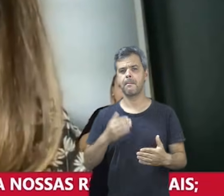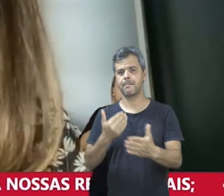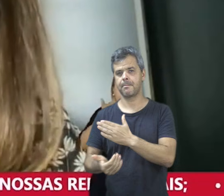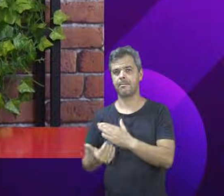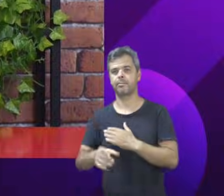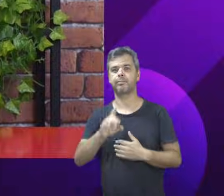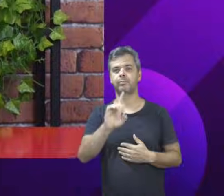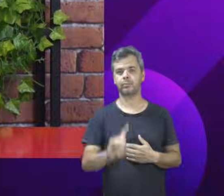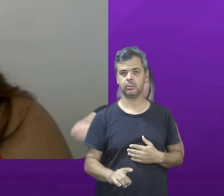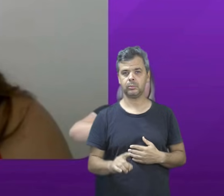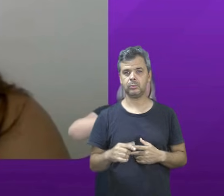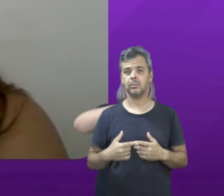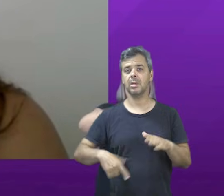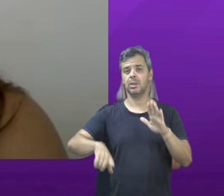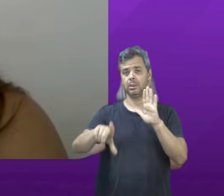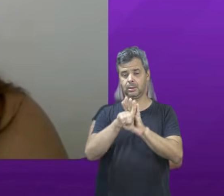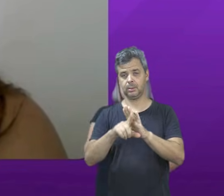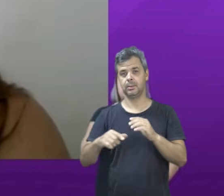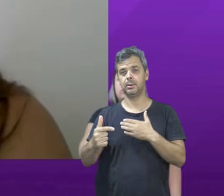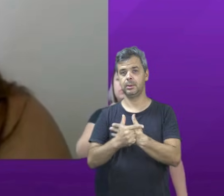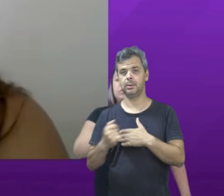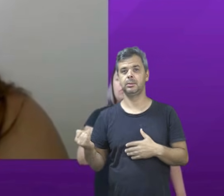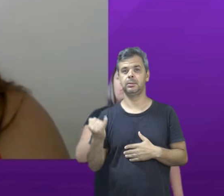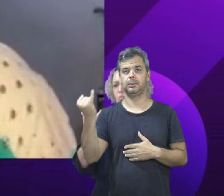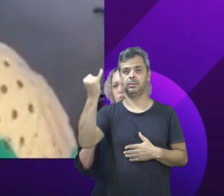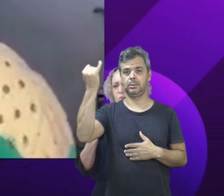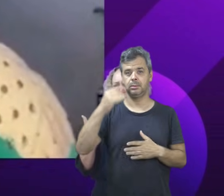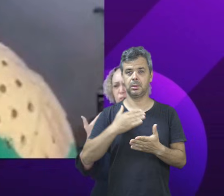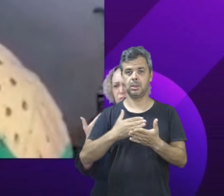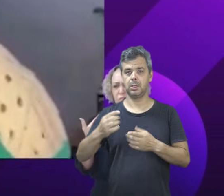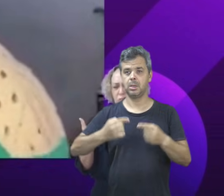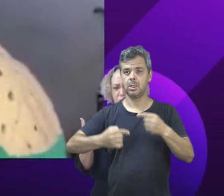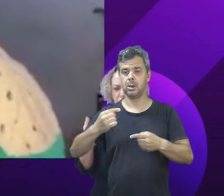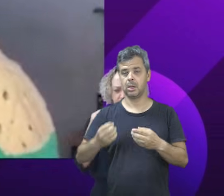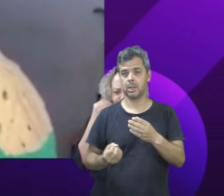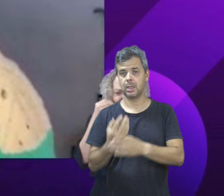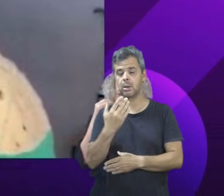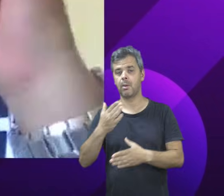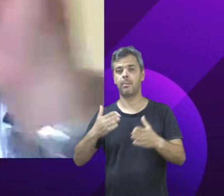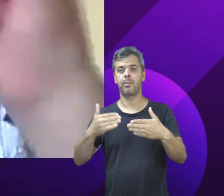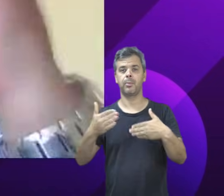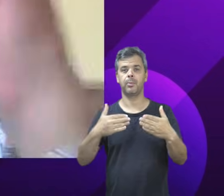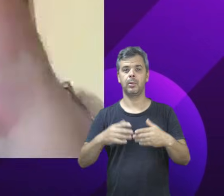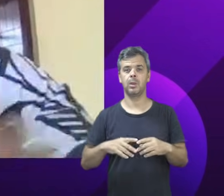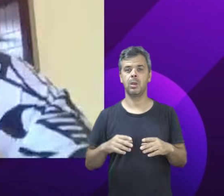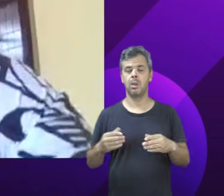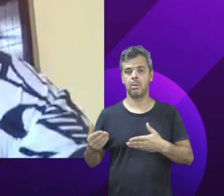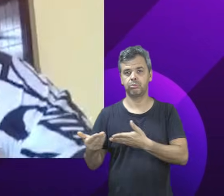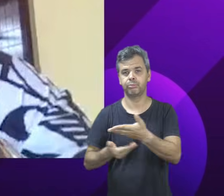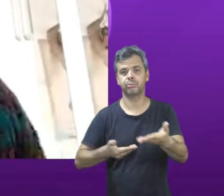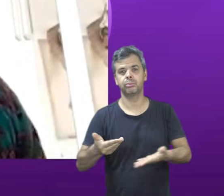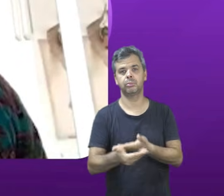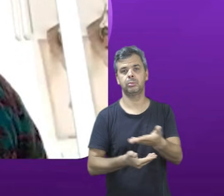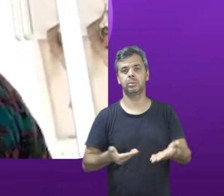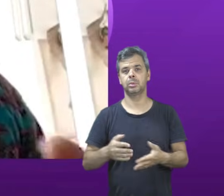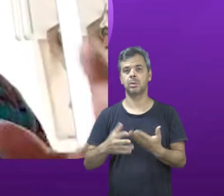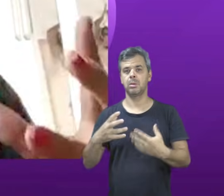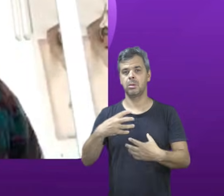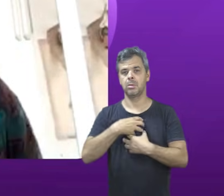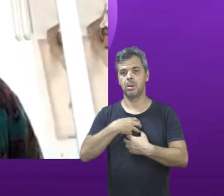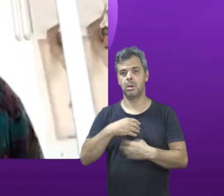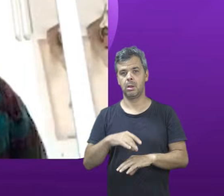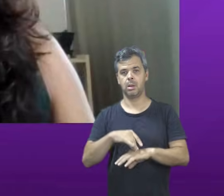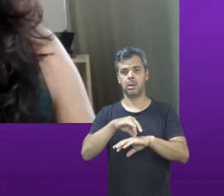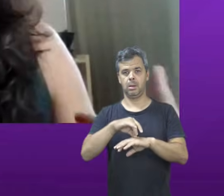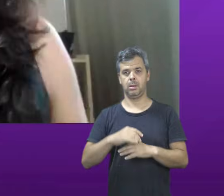de direitos. O LIC 180 tem papel importante e também vai estabelecer um diálogo. A importância da rotatividade. Que eu senti